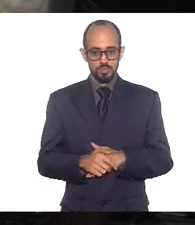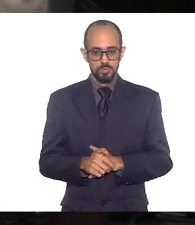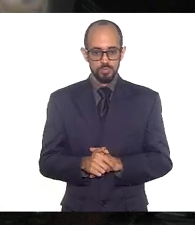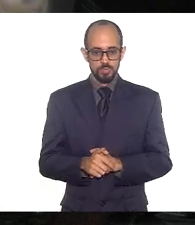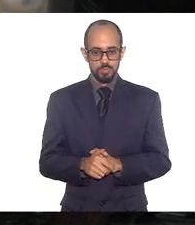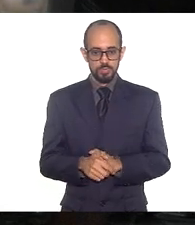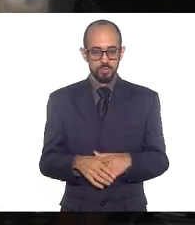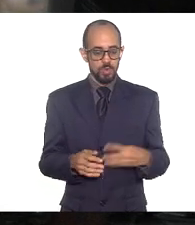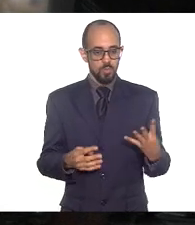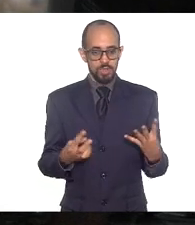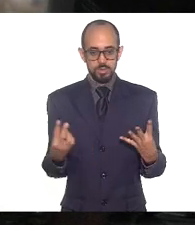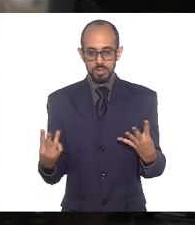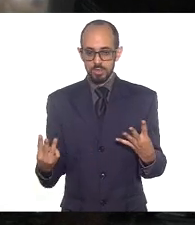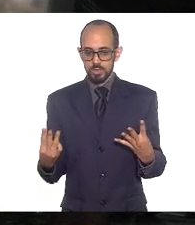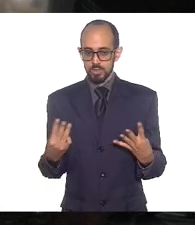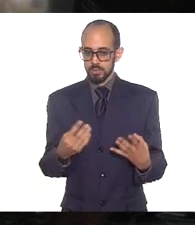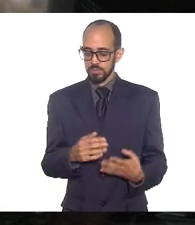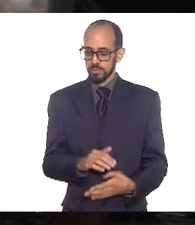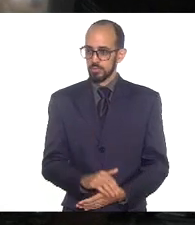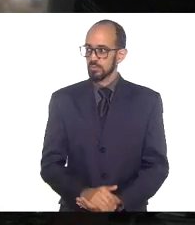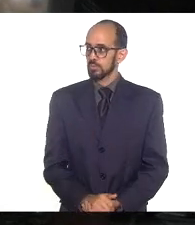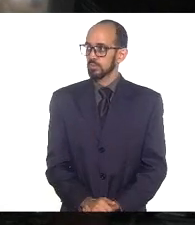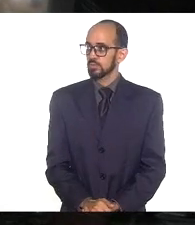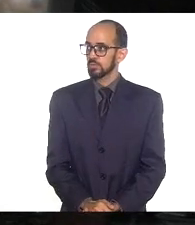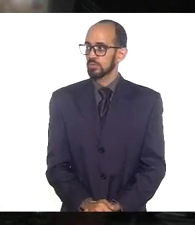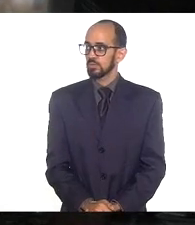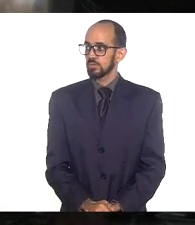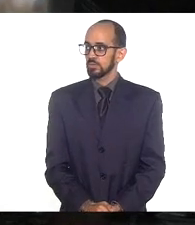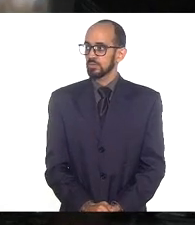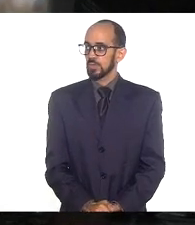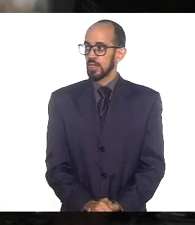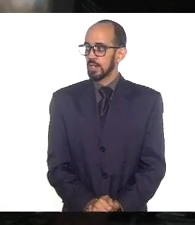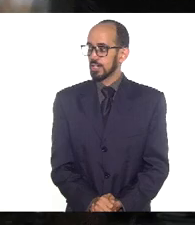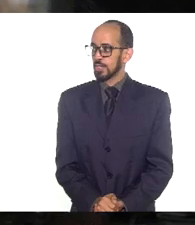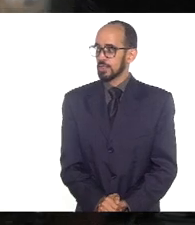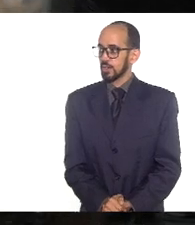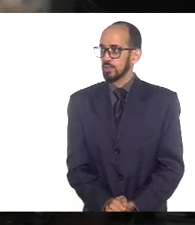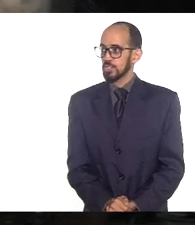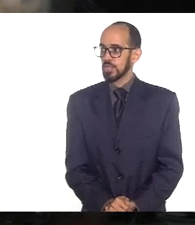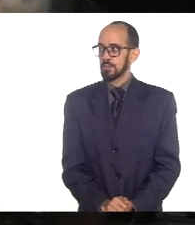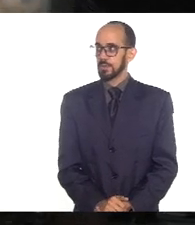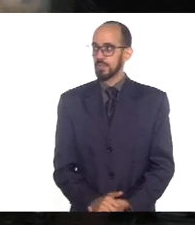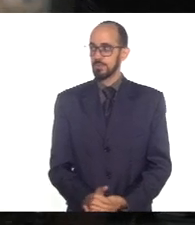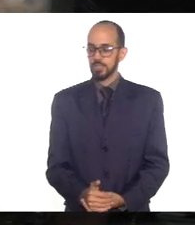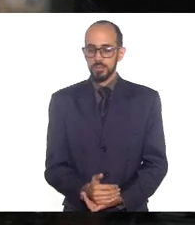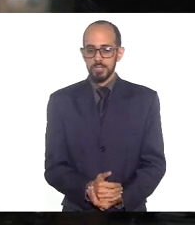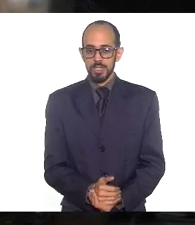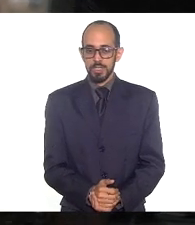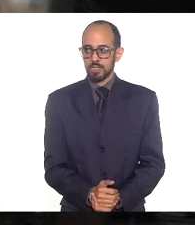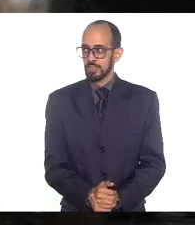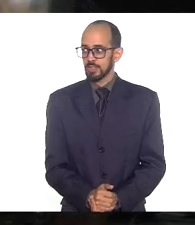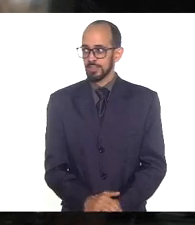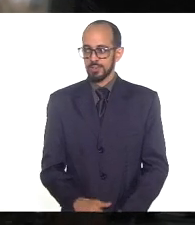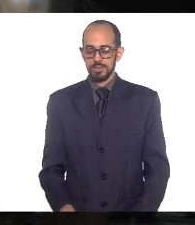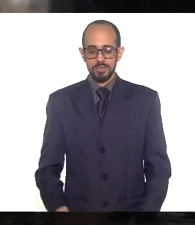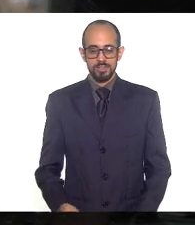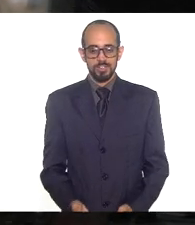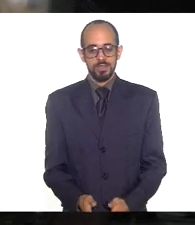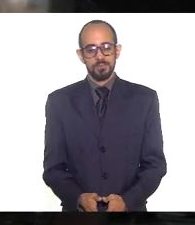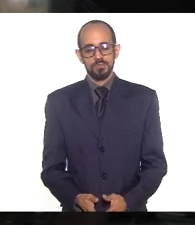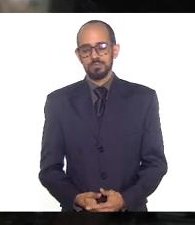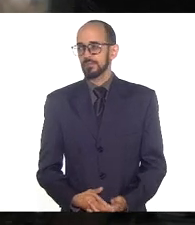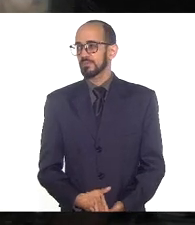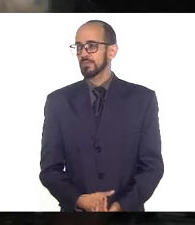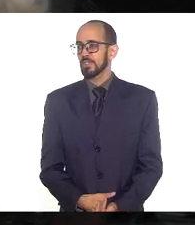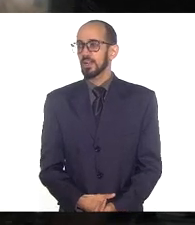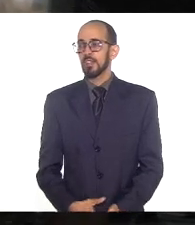em 4 a 3 e pela comissão é de Economia